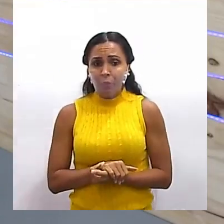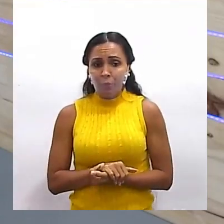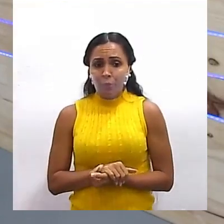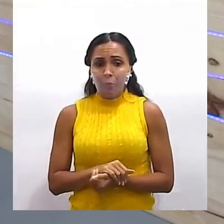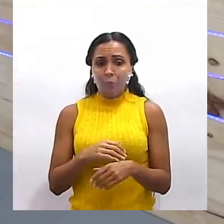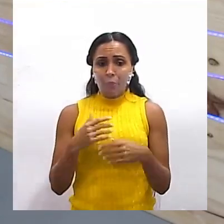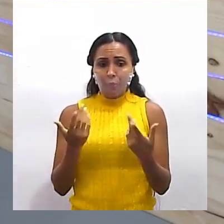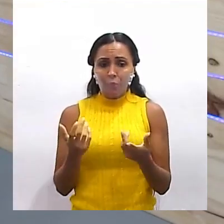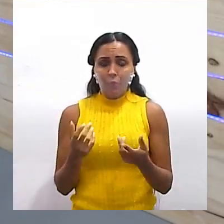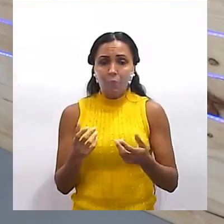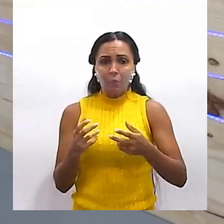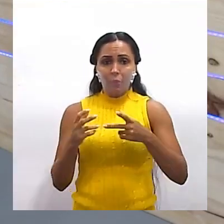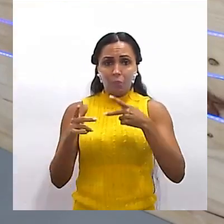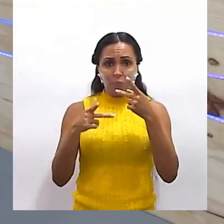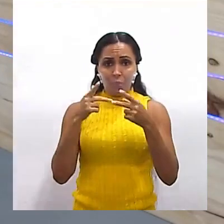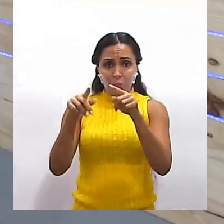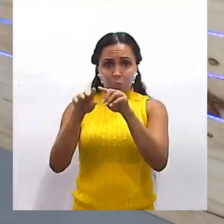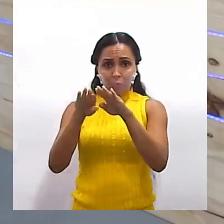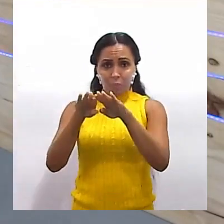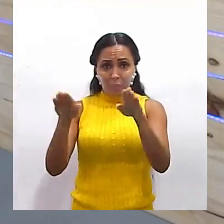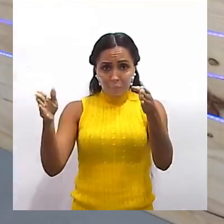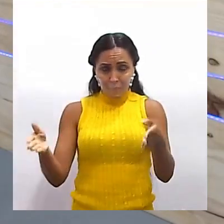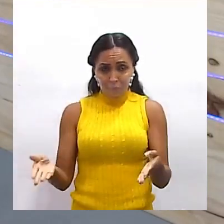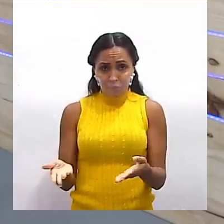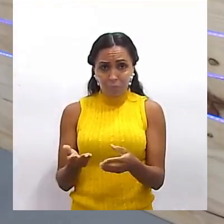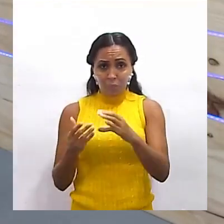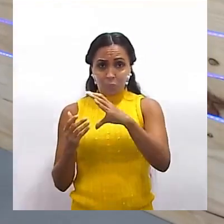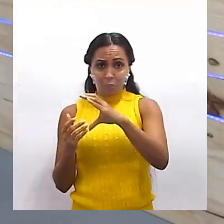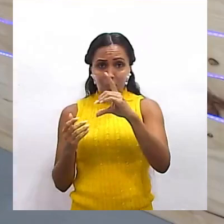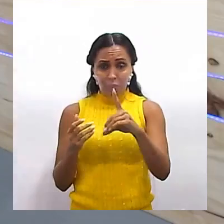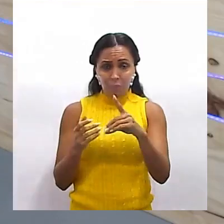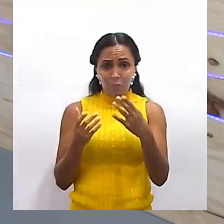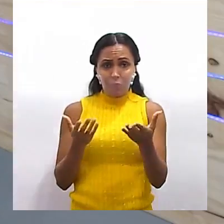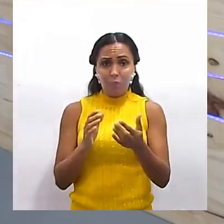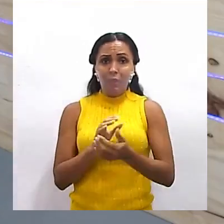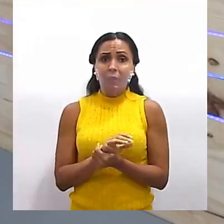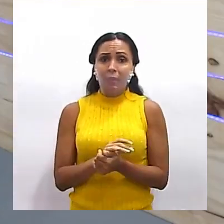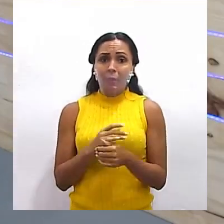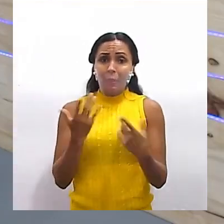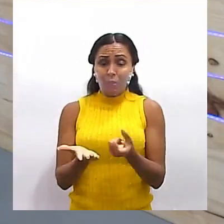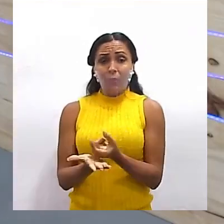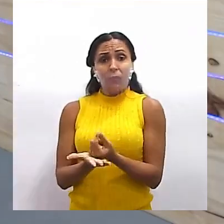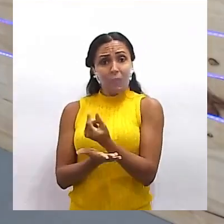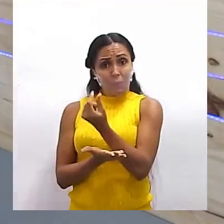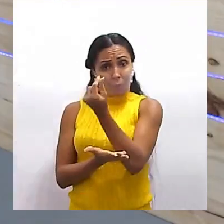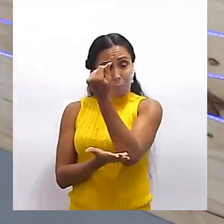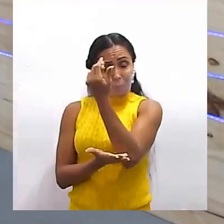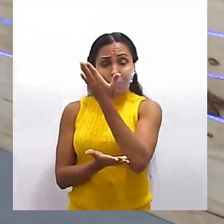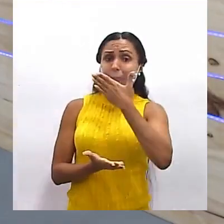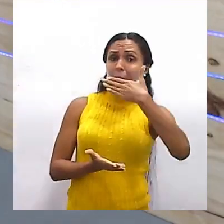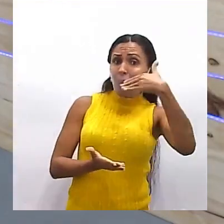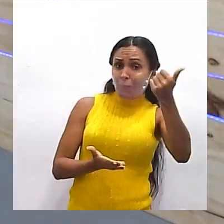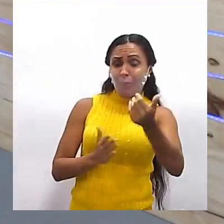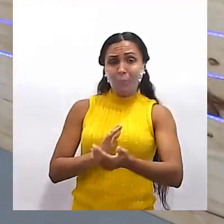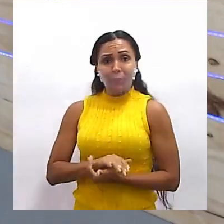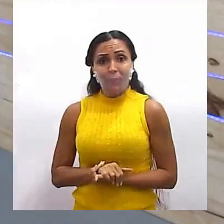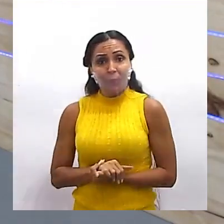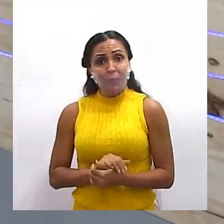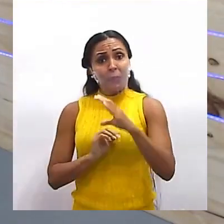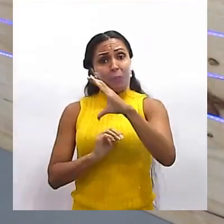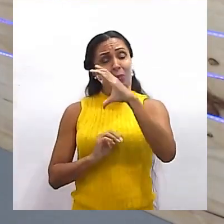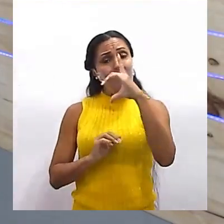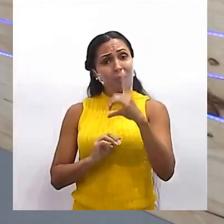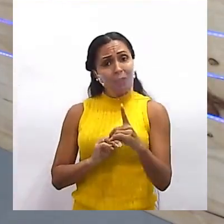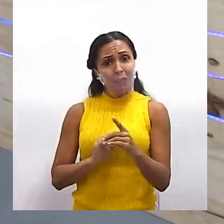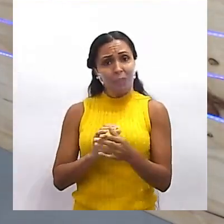falei aqui, quanto mais caixas o CD enviar, mais ele vai ter faturamento. Porque o CD